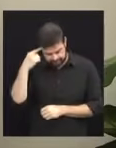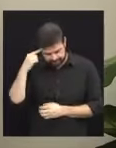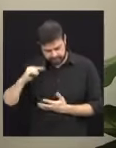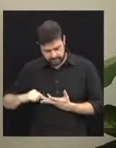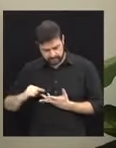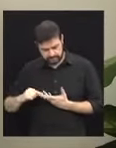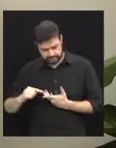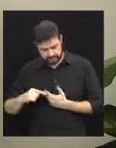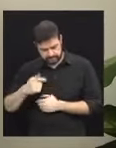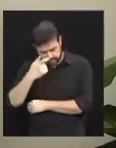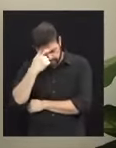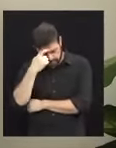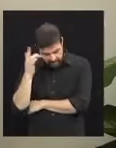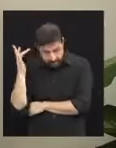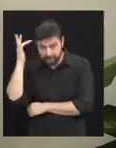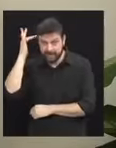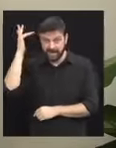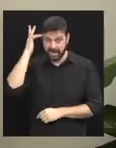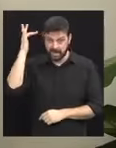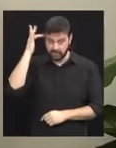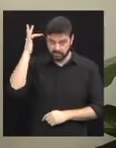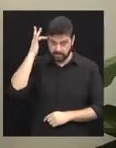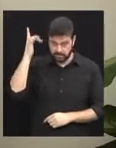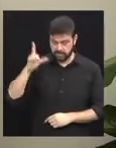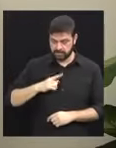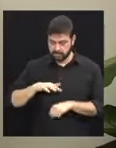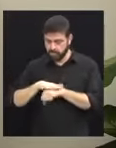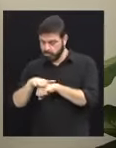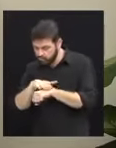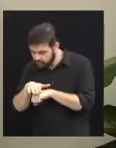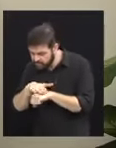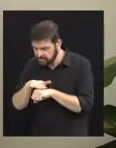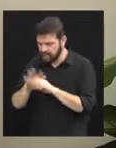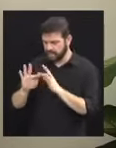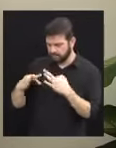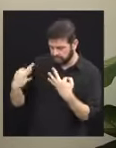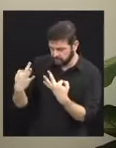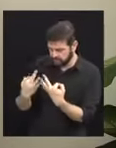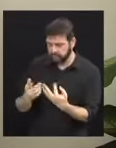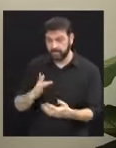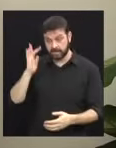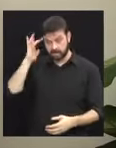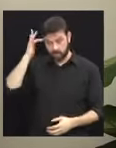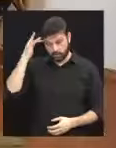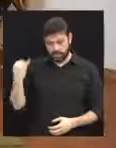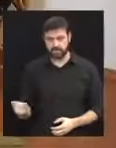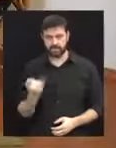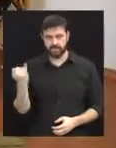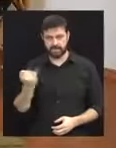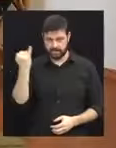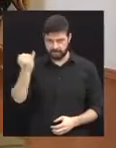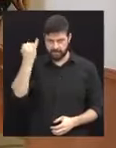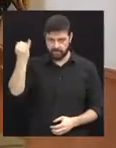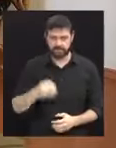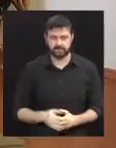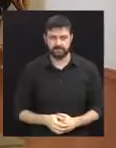você tem que amadurecer a ideia, tudo tem que ser muito bem conversado. Então eu acho mais importante do que